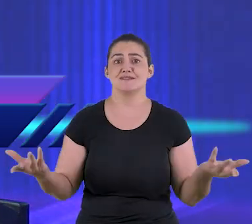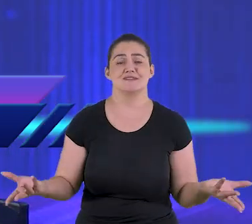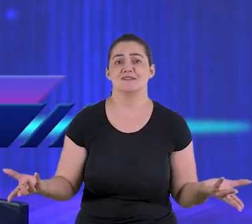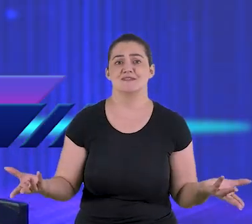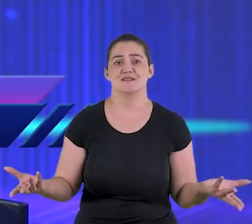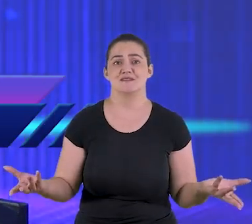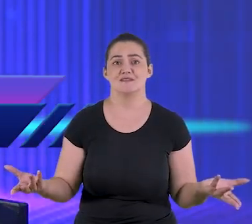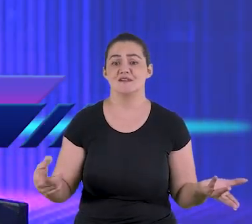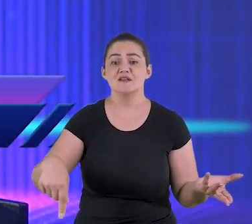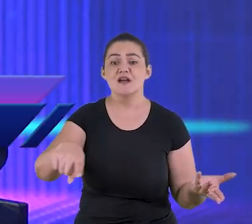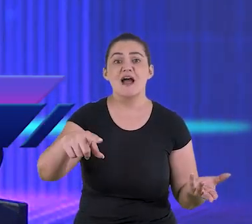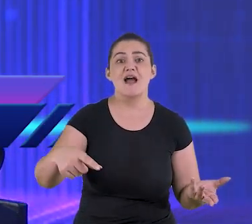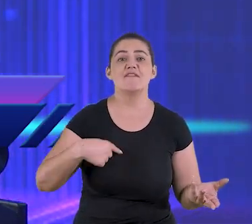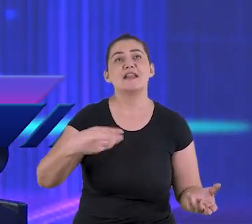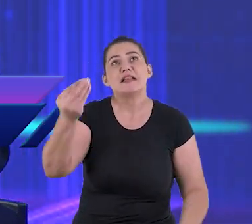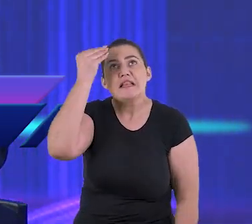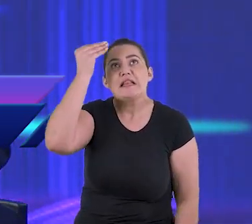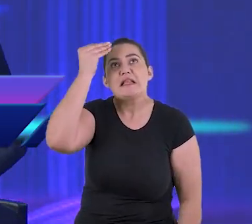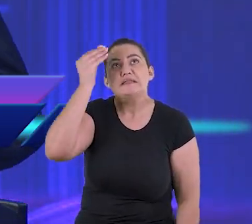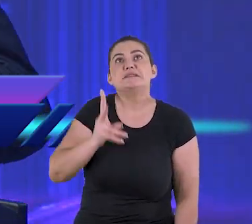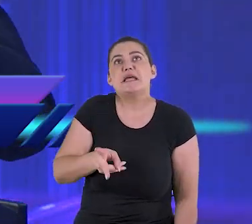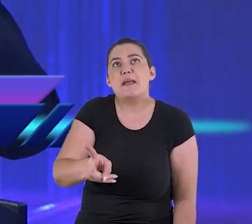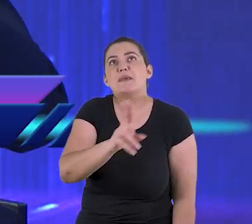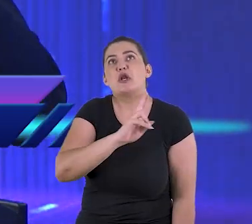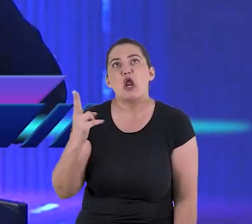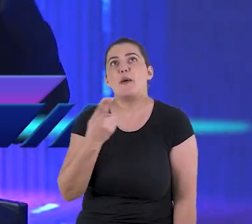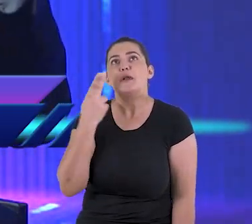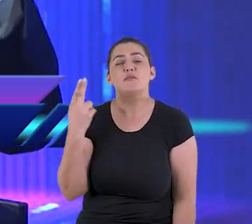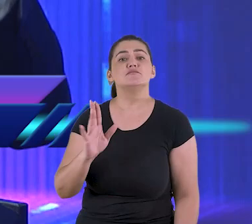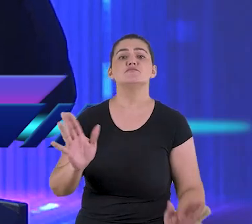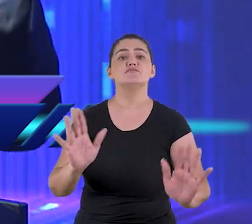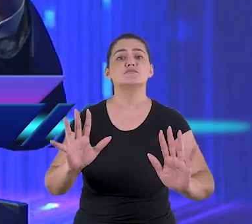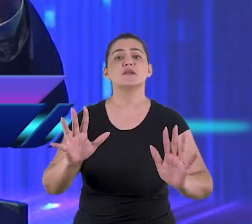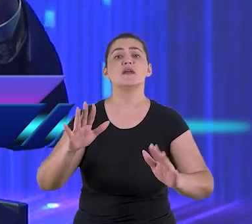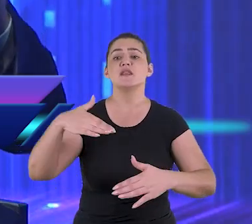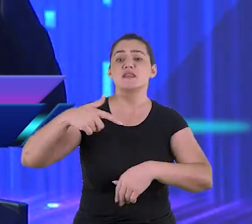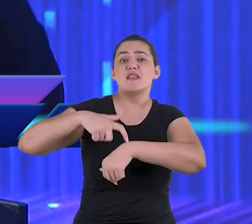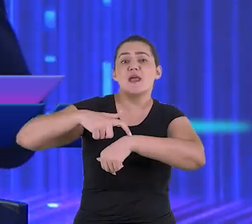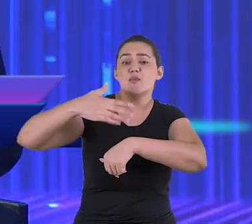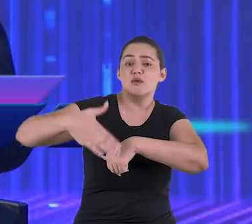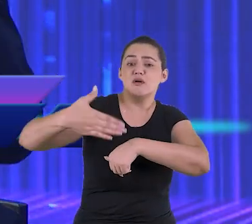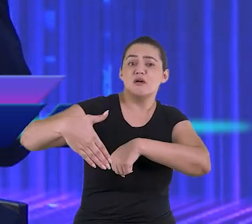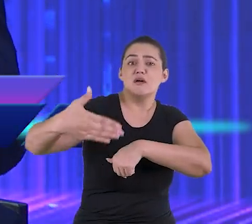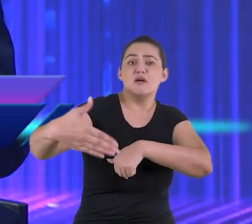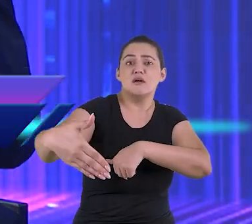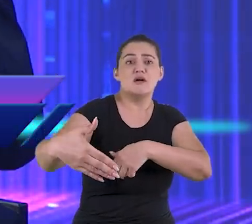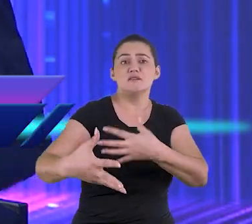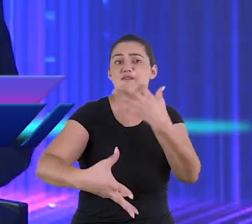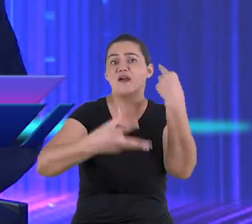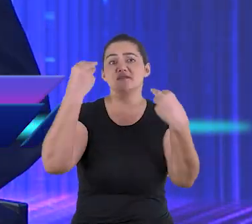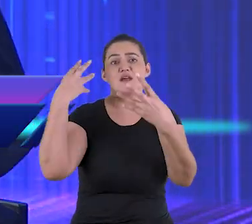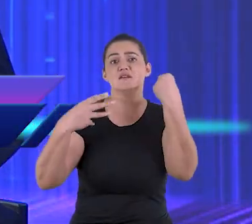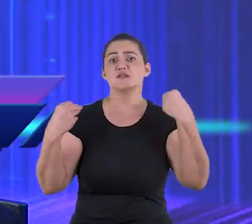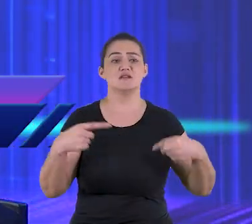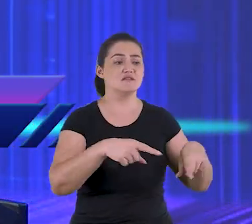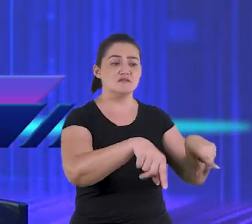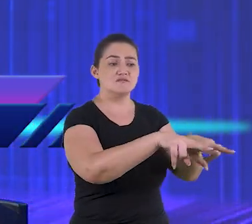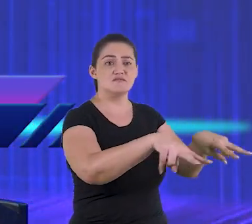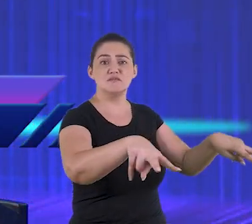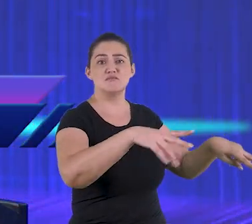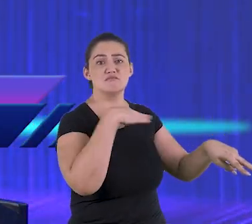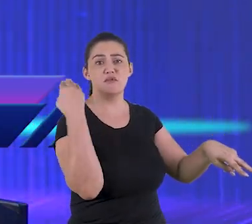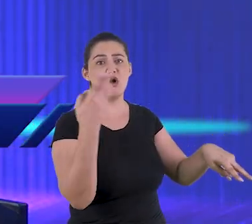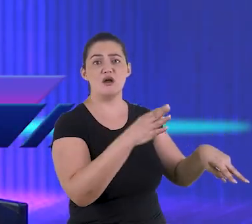não existem mais. Eles estão afastados para sempre de tudo o que acontece debaixo do sol. Então,